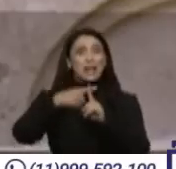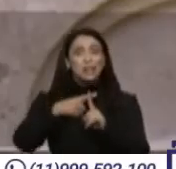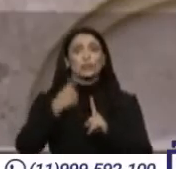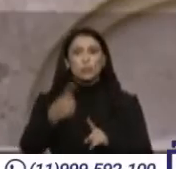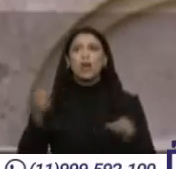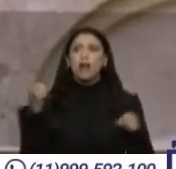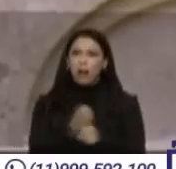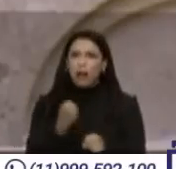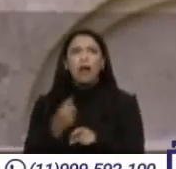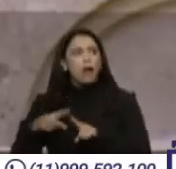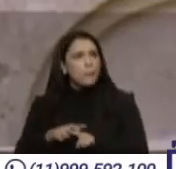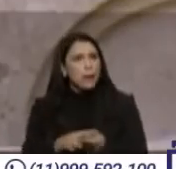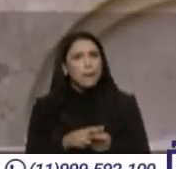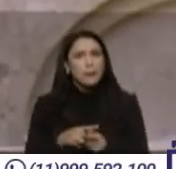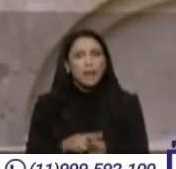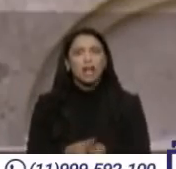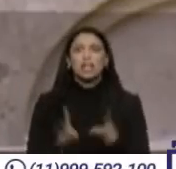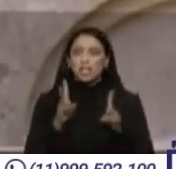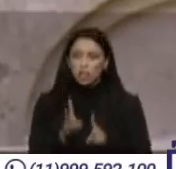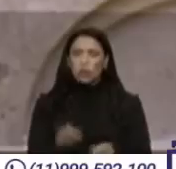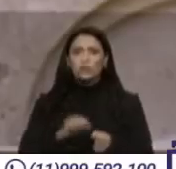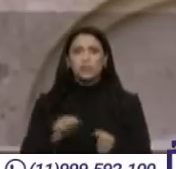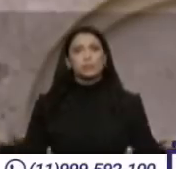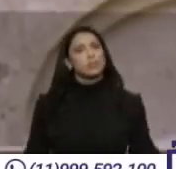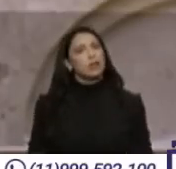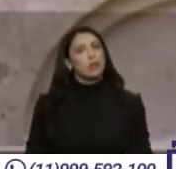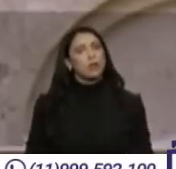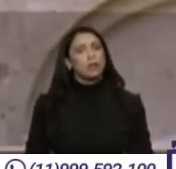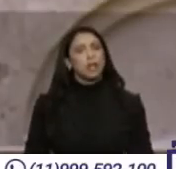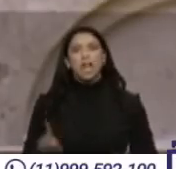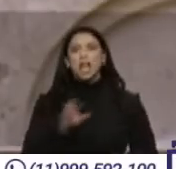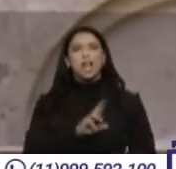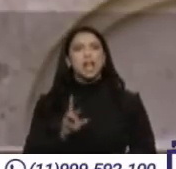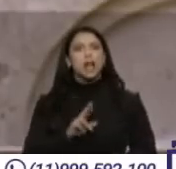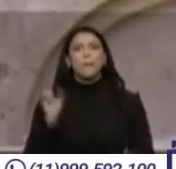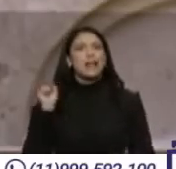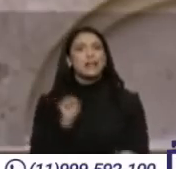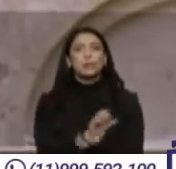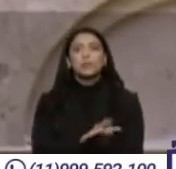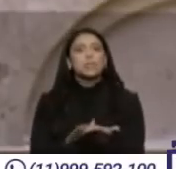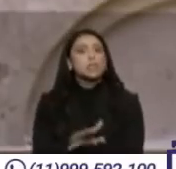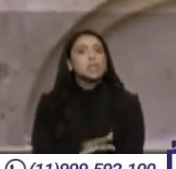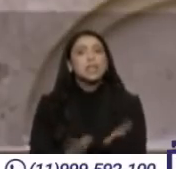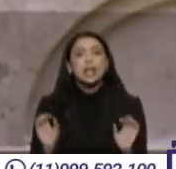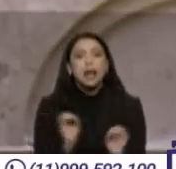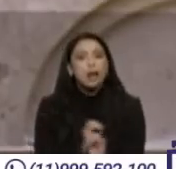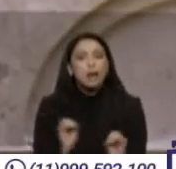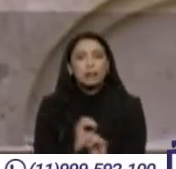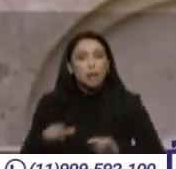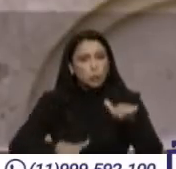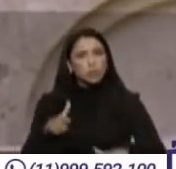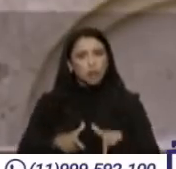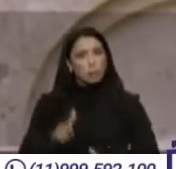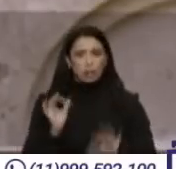reconstruiríamos seu prédio, como fizemos agora, sem interromper um só instante o exercício